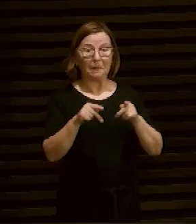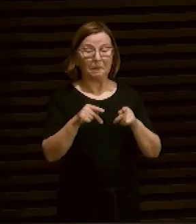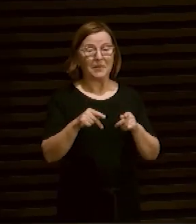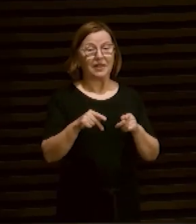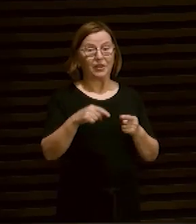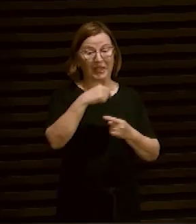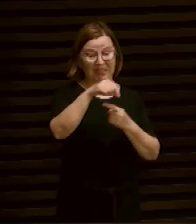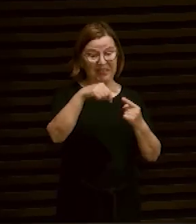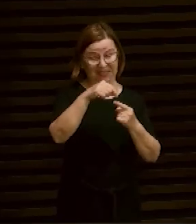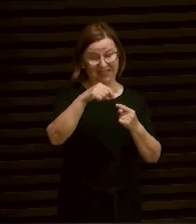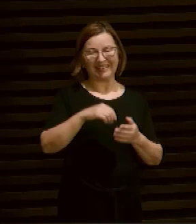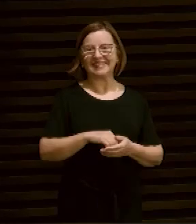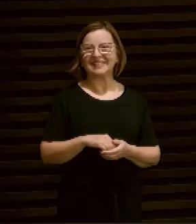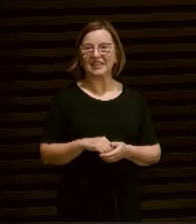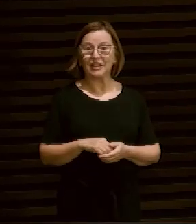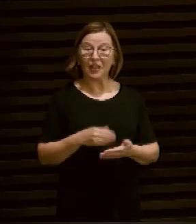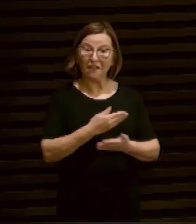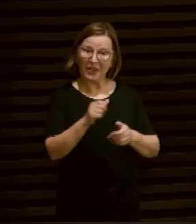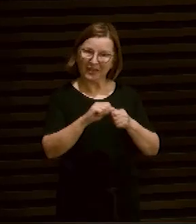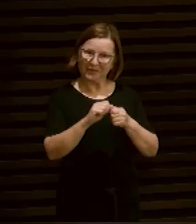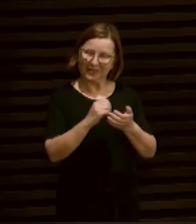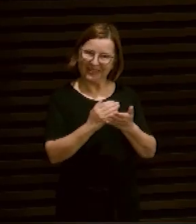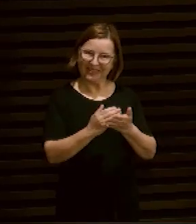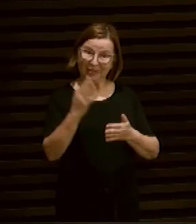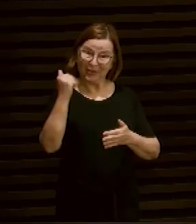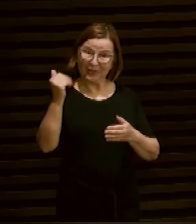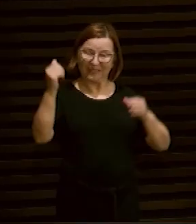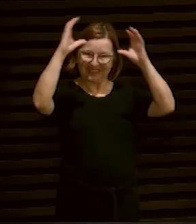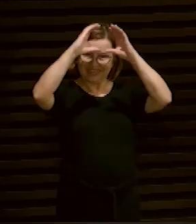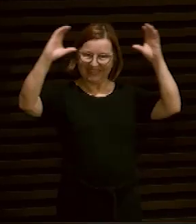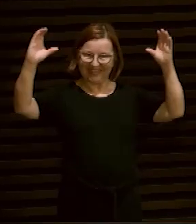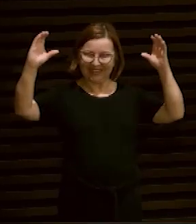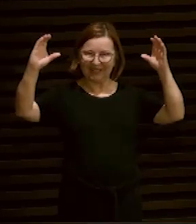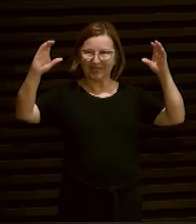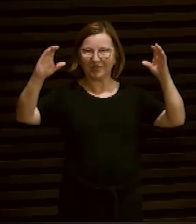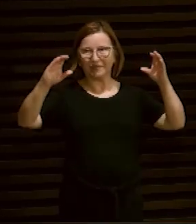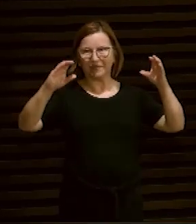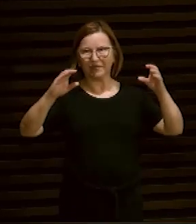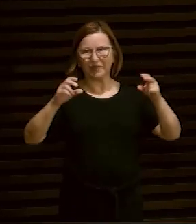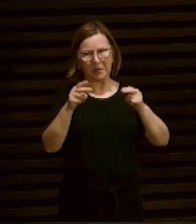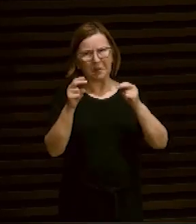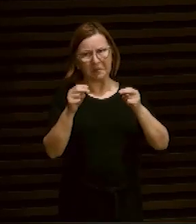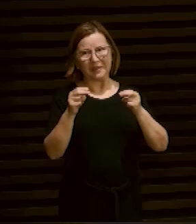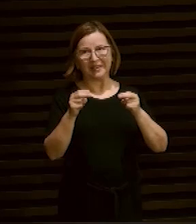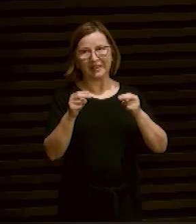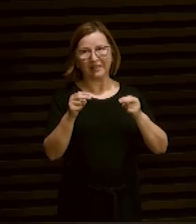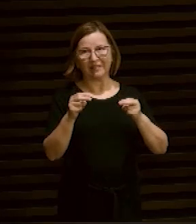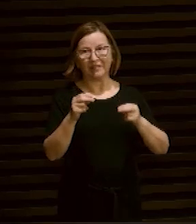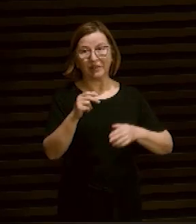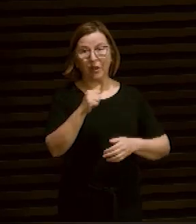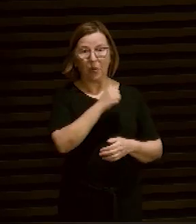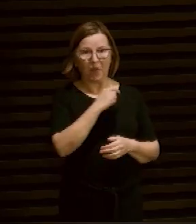vocês que são participantes da vocação celestial, considerai atentamente o apóstolo e